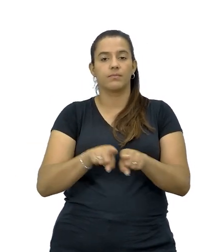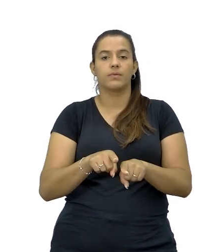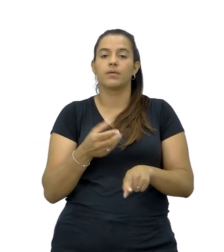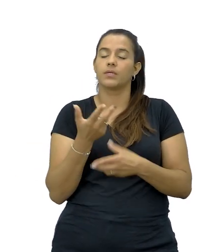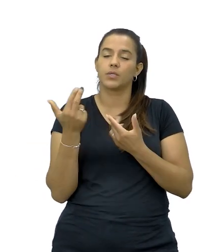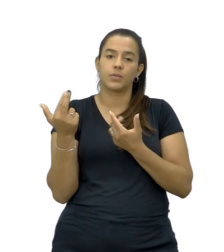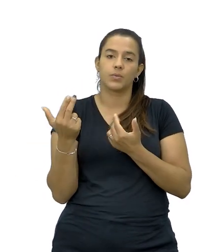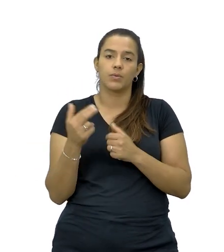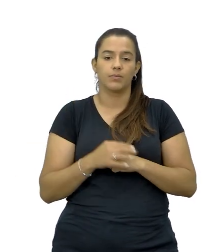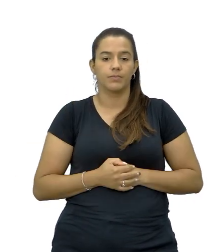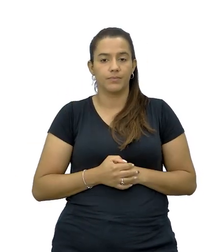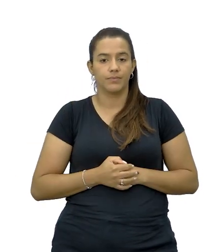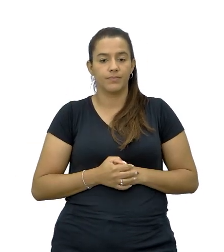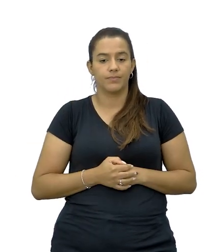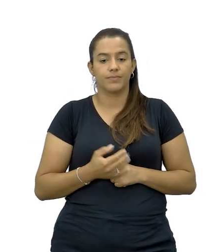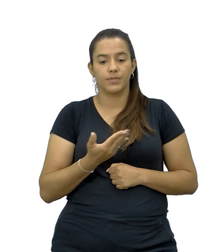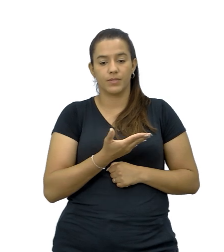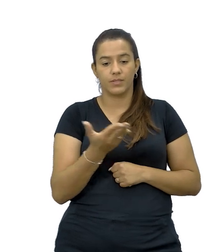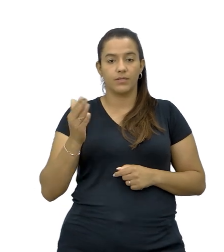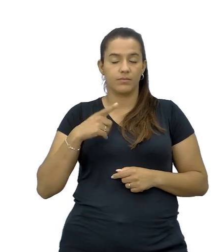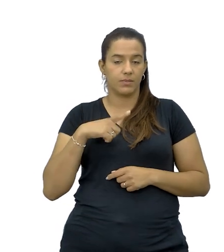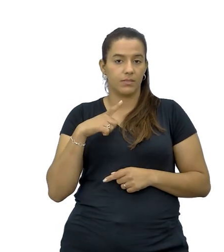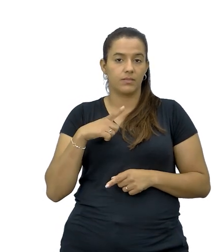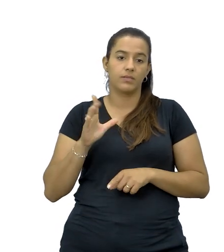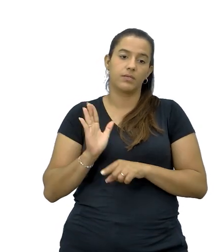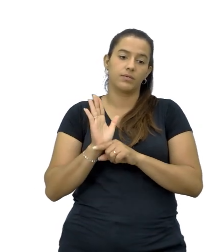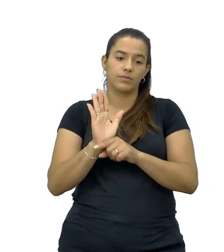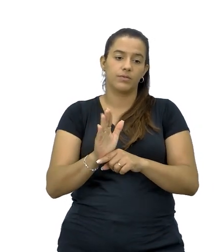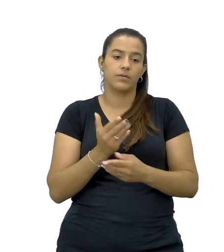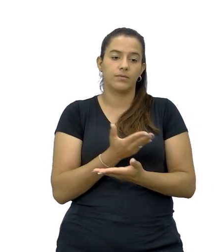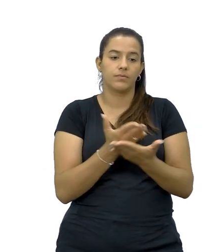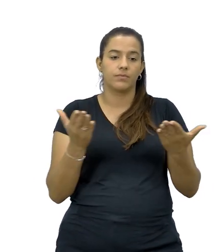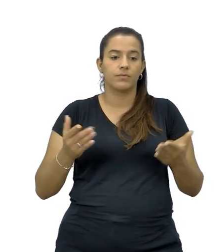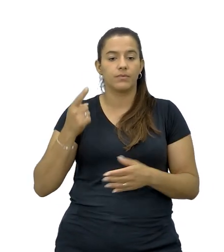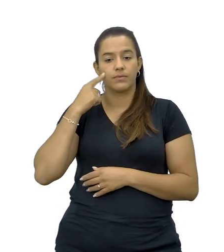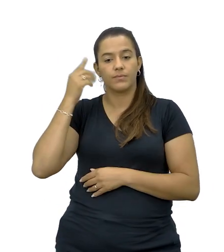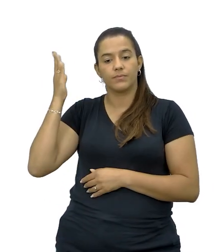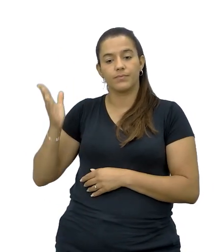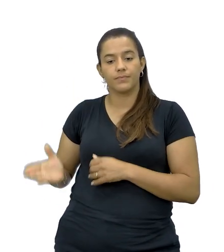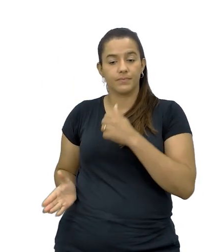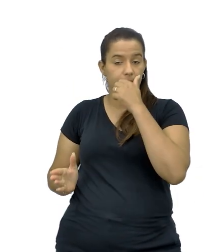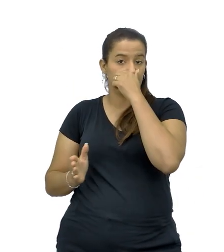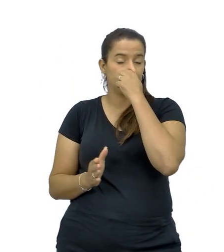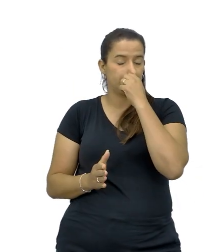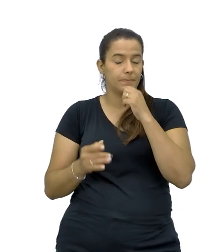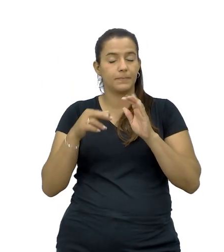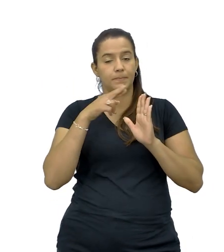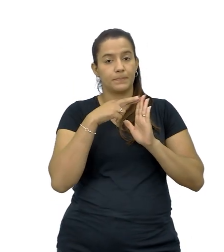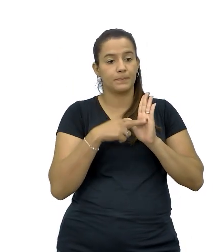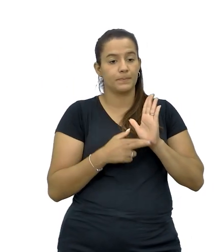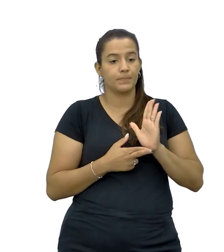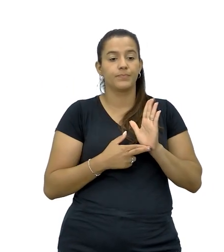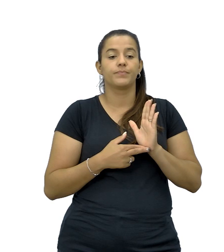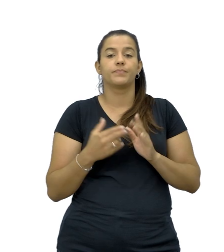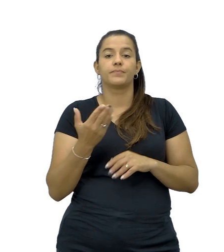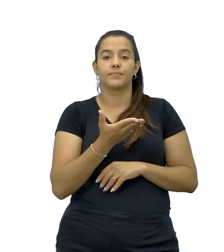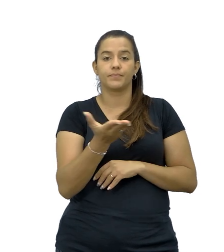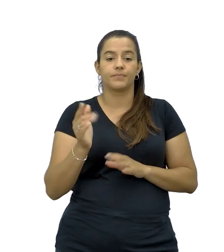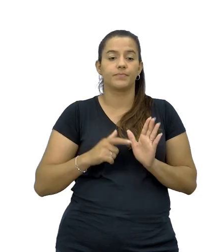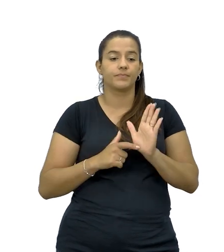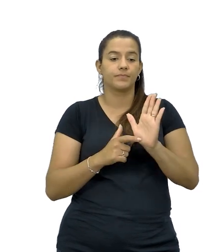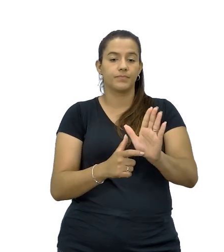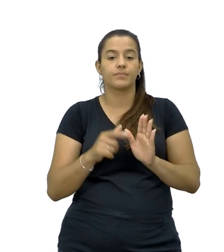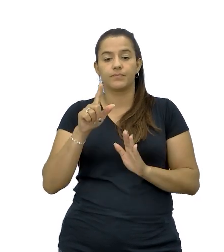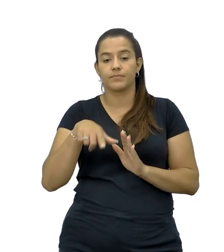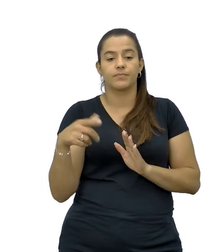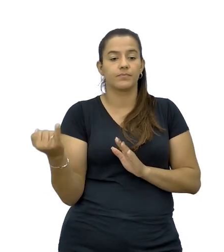mesmo processo. Então, espero ter contribuído com isso. Aqui estão as nossas referências, né, que